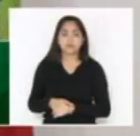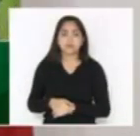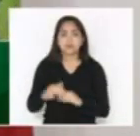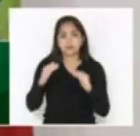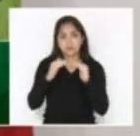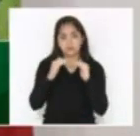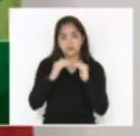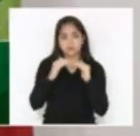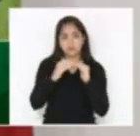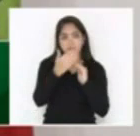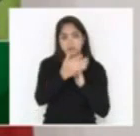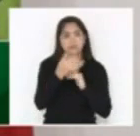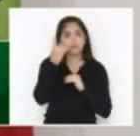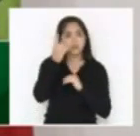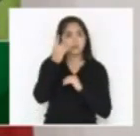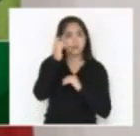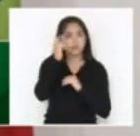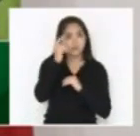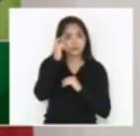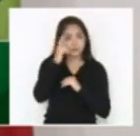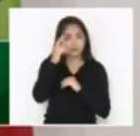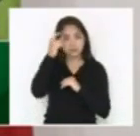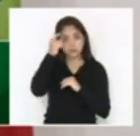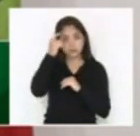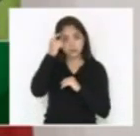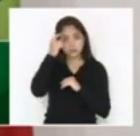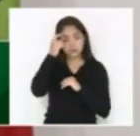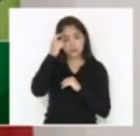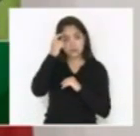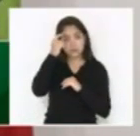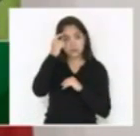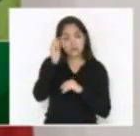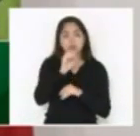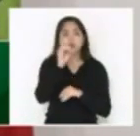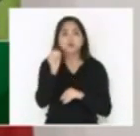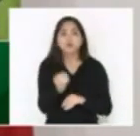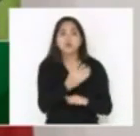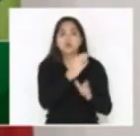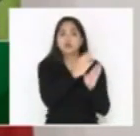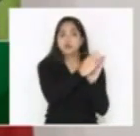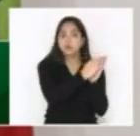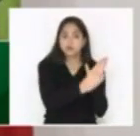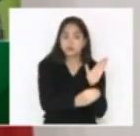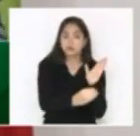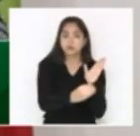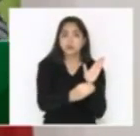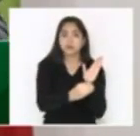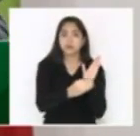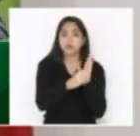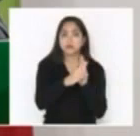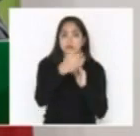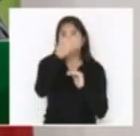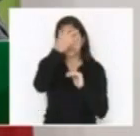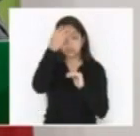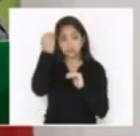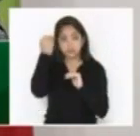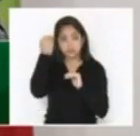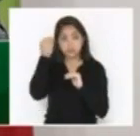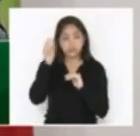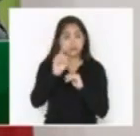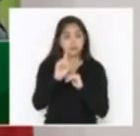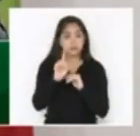deputado César Valduga. Acho que nós temos que pensar um novo modelo. mas não esquecendo que nós temos